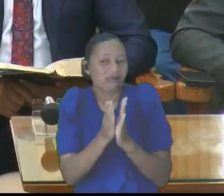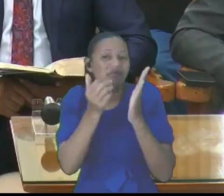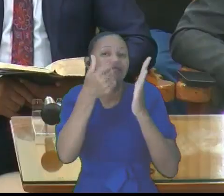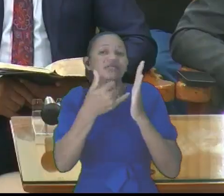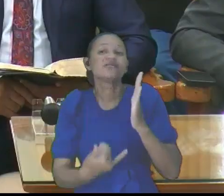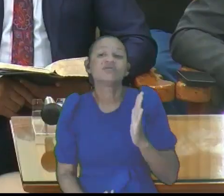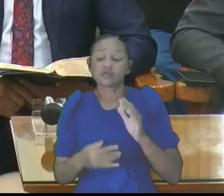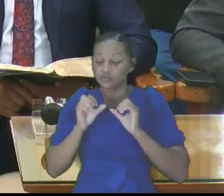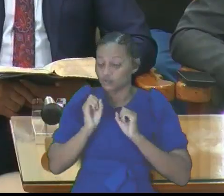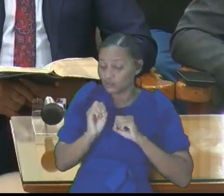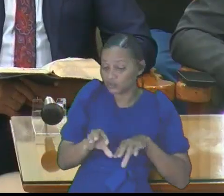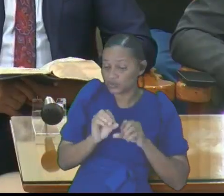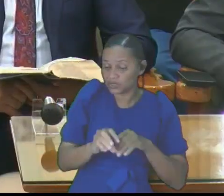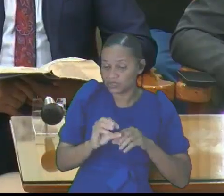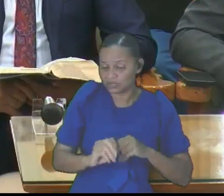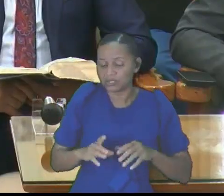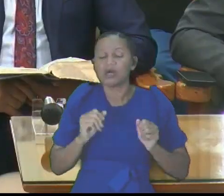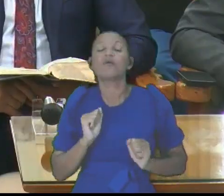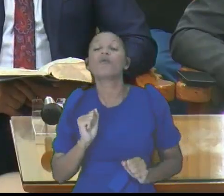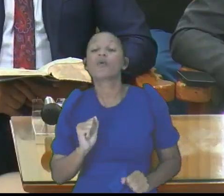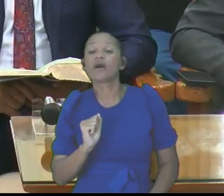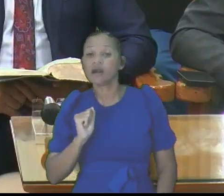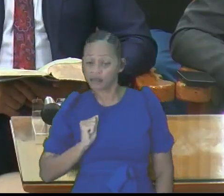na doutrina dos apóstolos e na